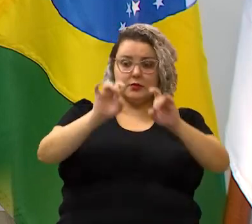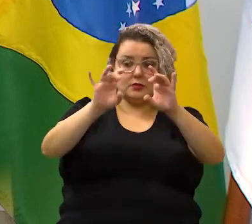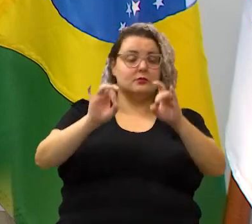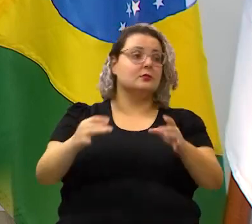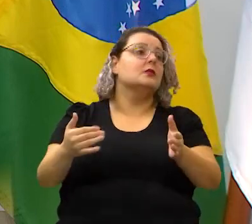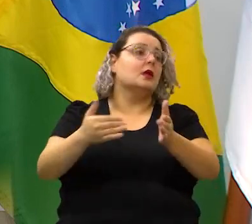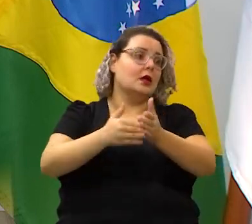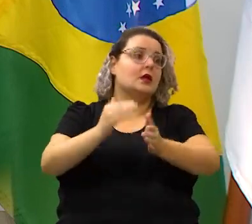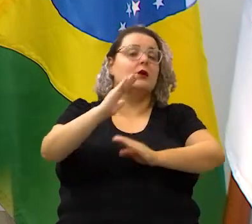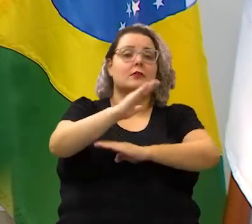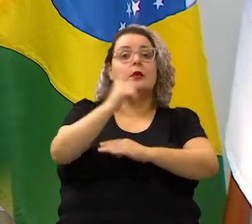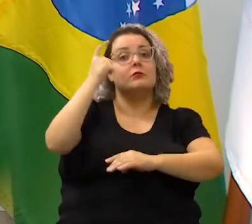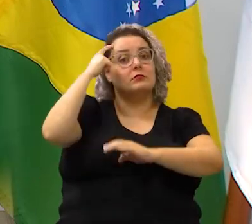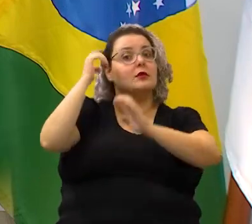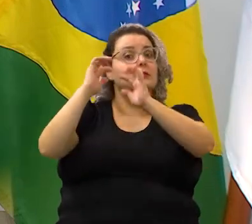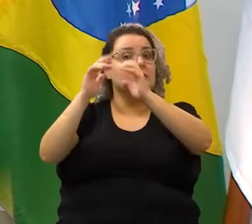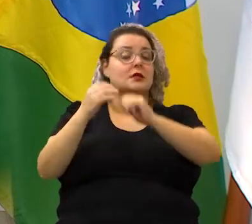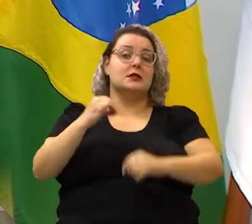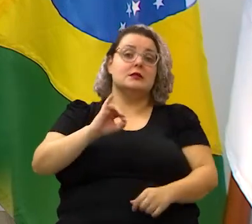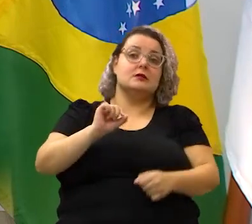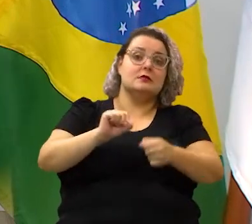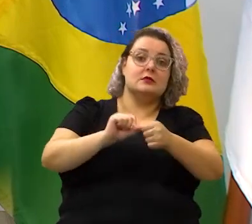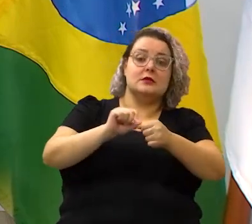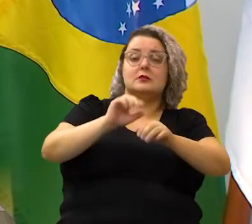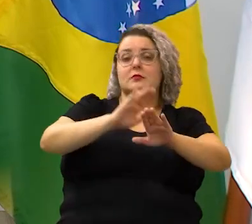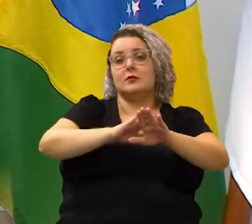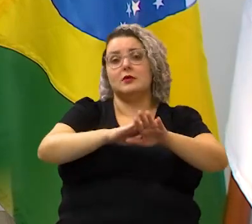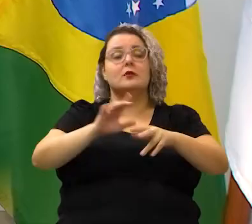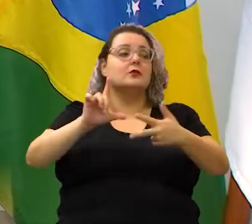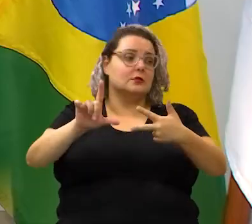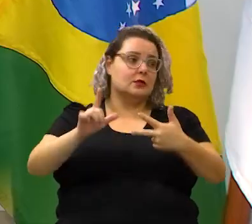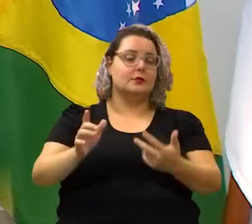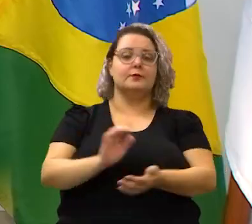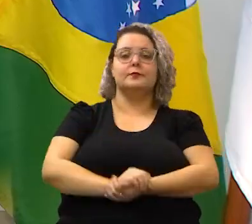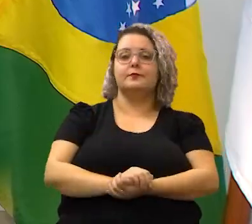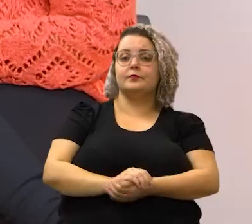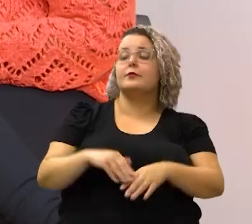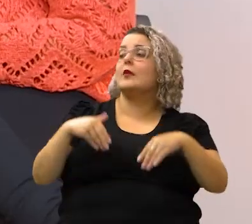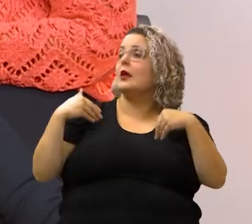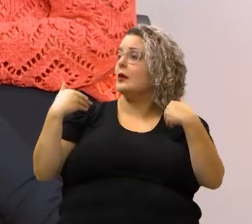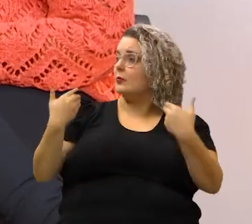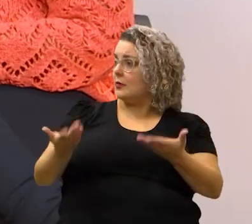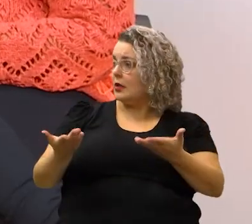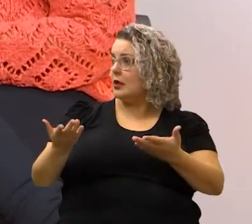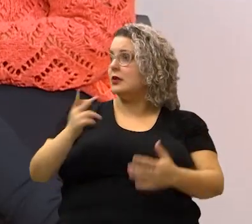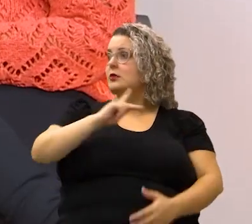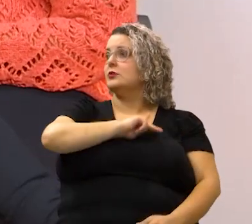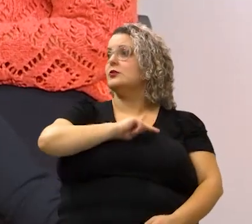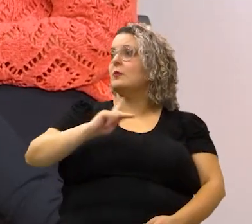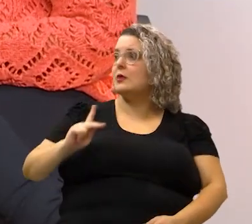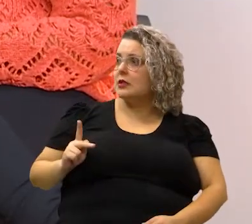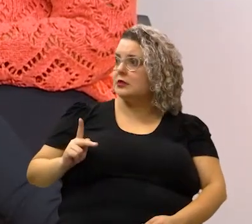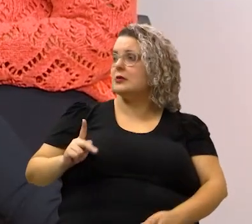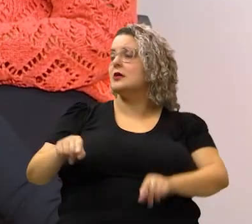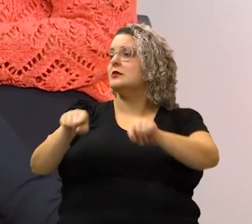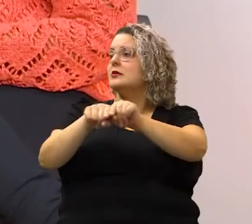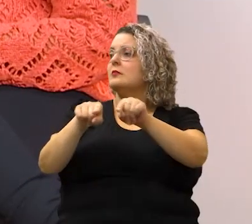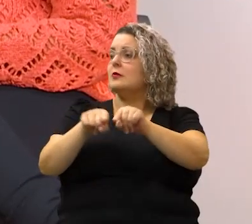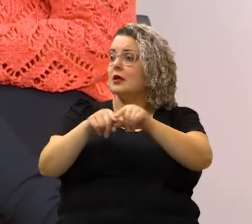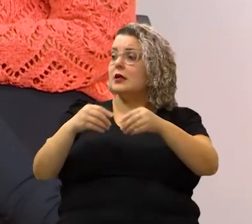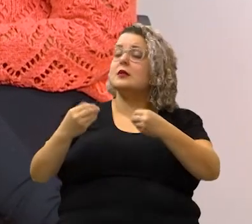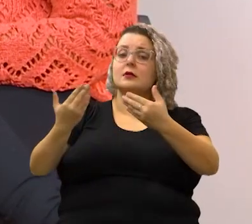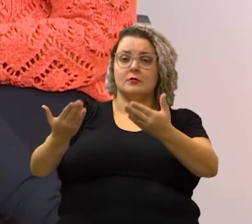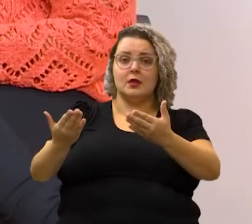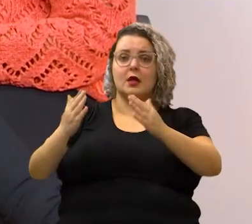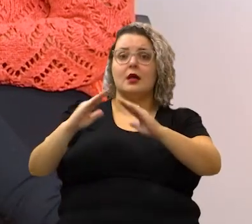para até a câmara depois pensar se tem que fazer alguma ação a partir do Legislativo E para isso a presidência ela